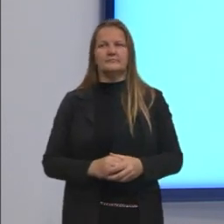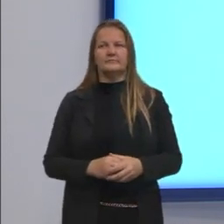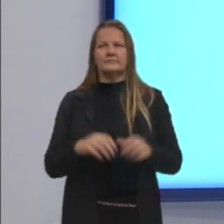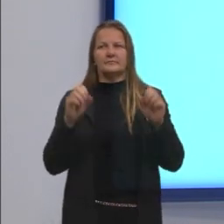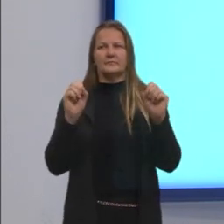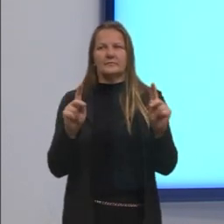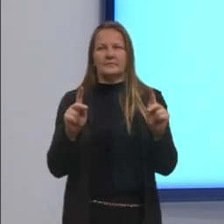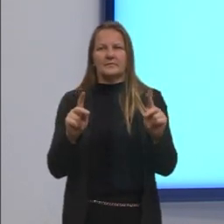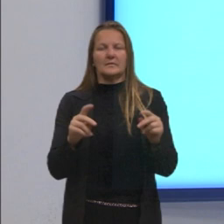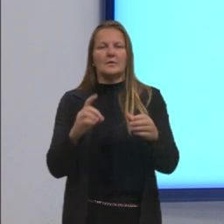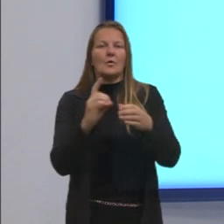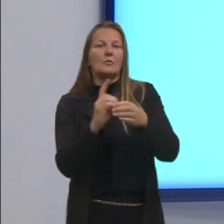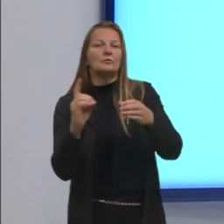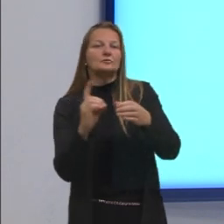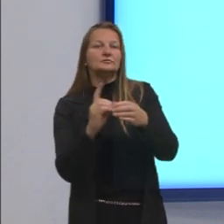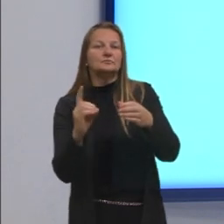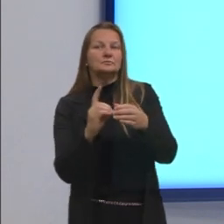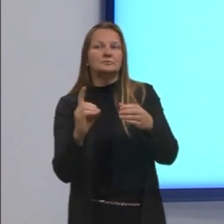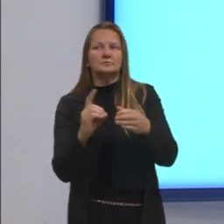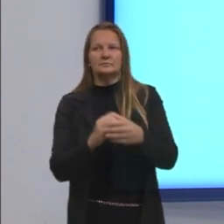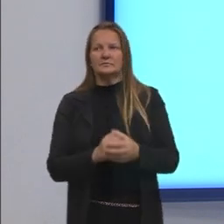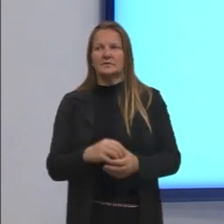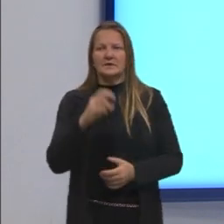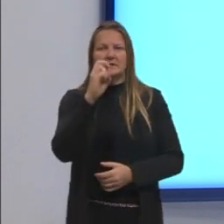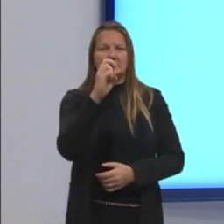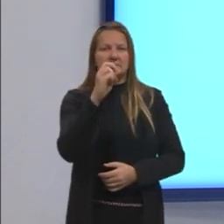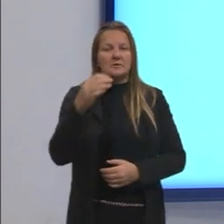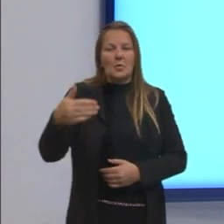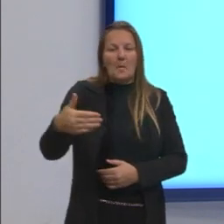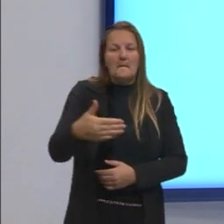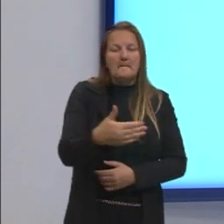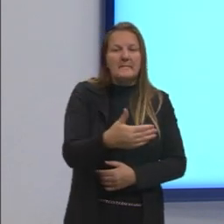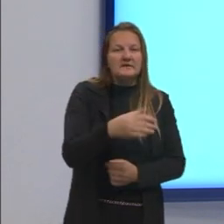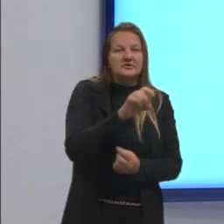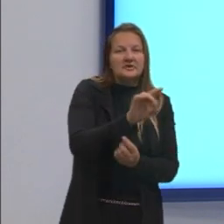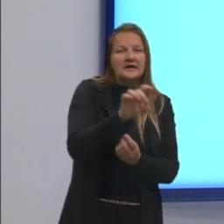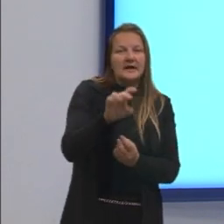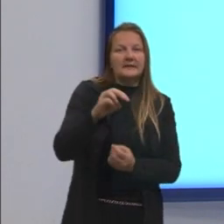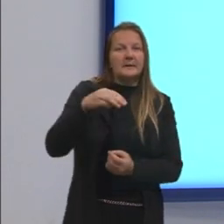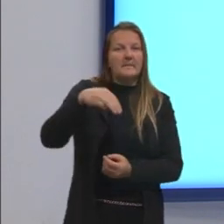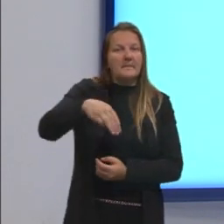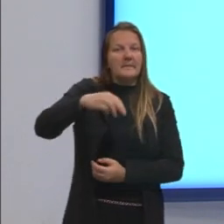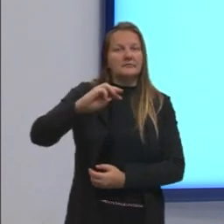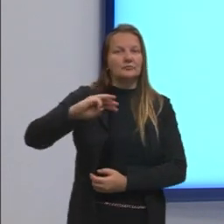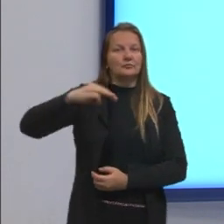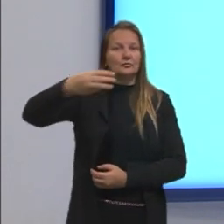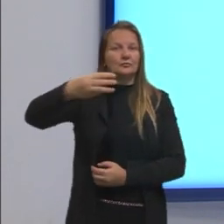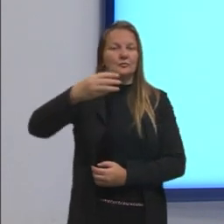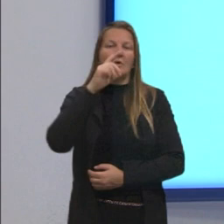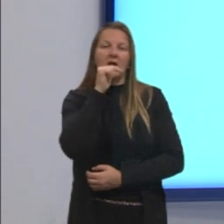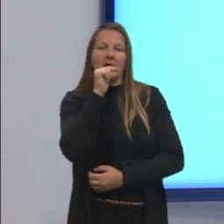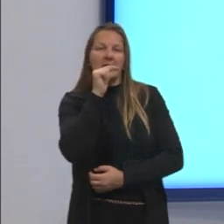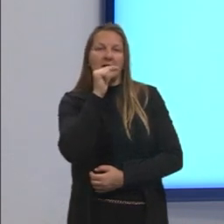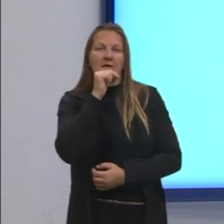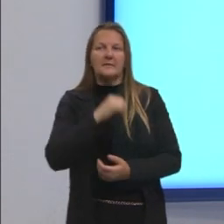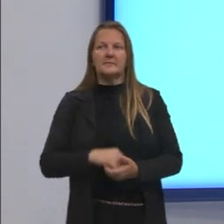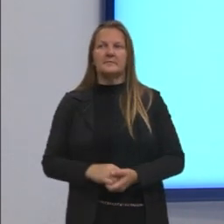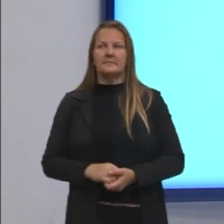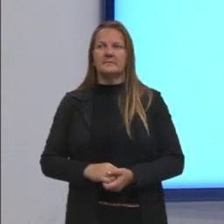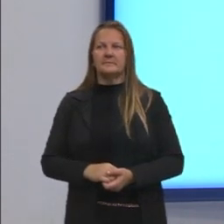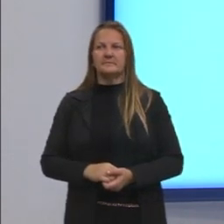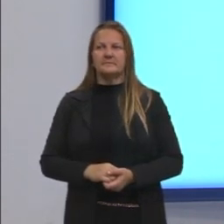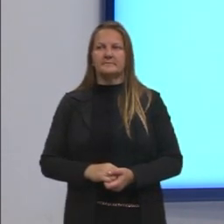o dimensionamento desse tanque é de Cinco Peixes para cada metro cúbico de água quando a gente fala metro cúbico